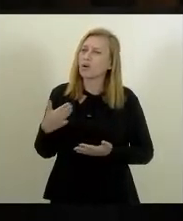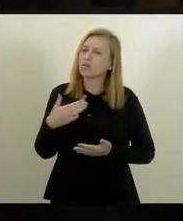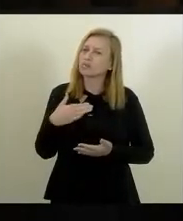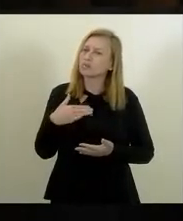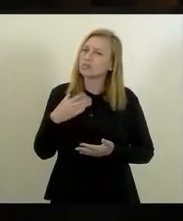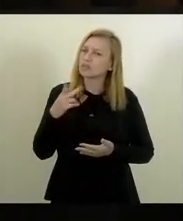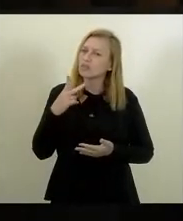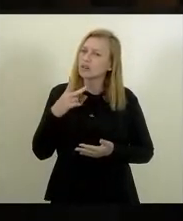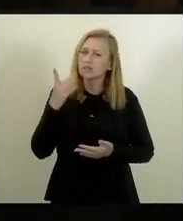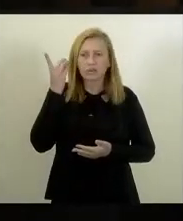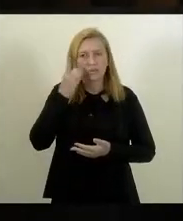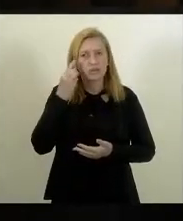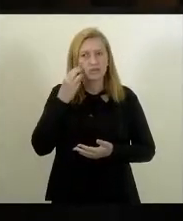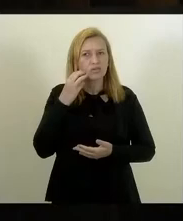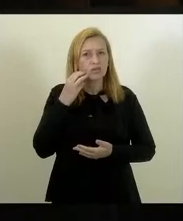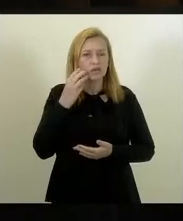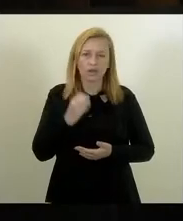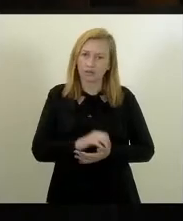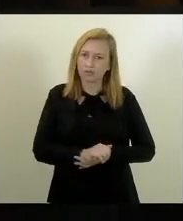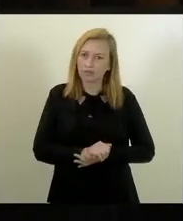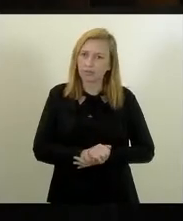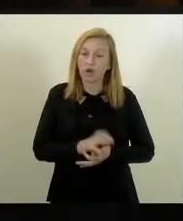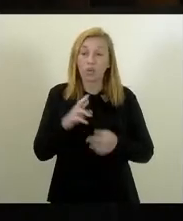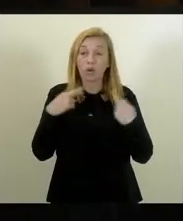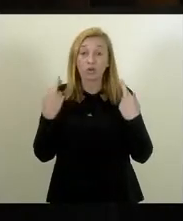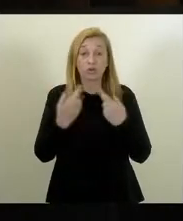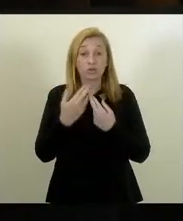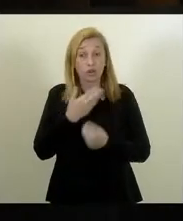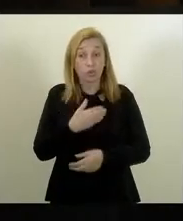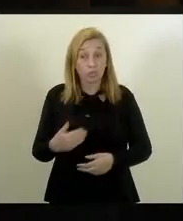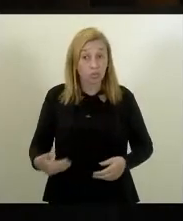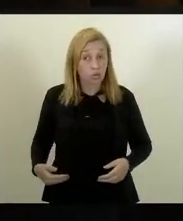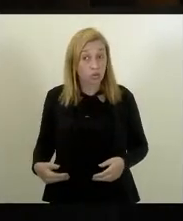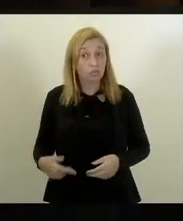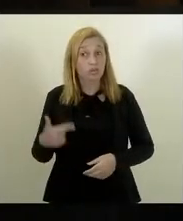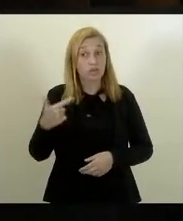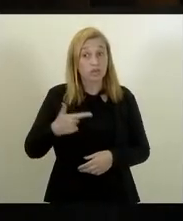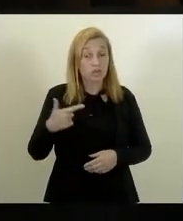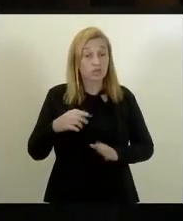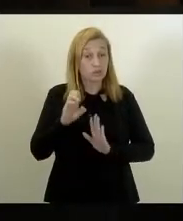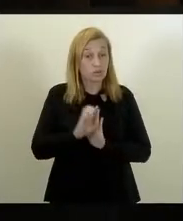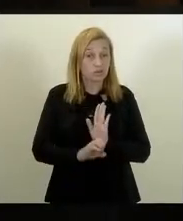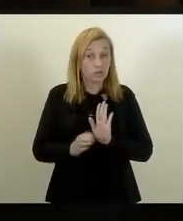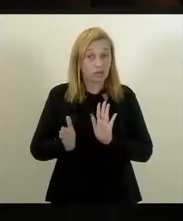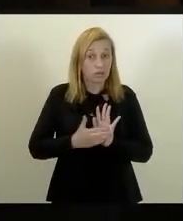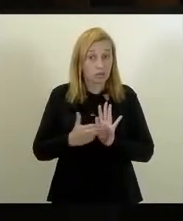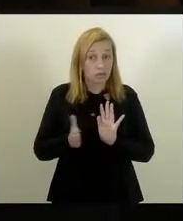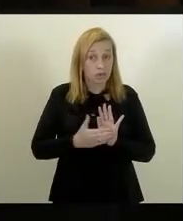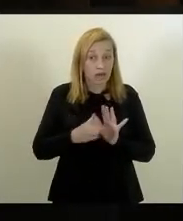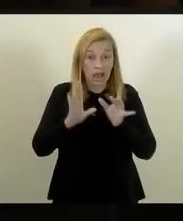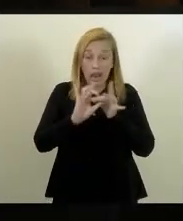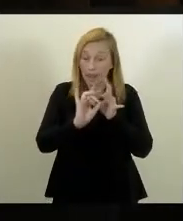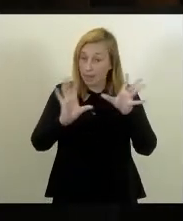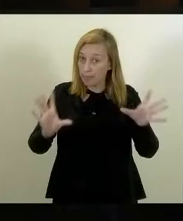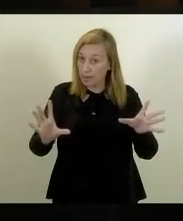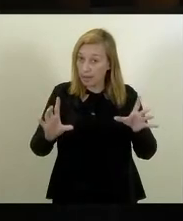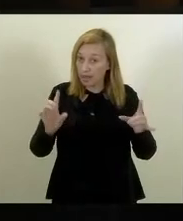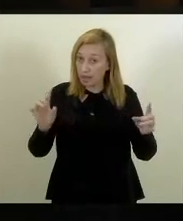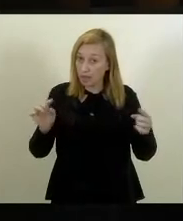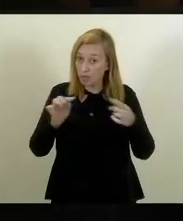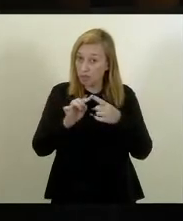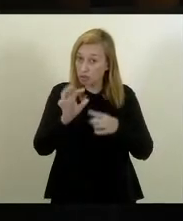Waldeck? Quando uma audiência pública, segundo a emenda proposta, deliberar